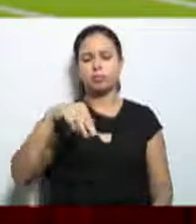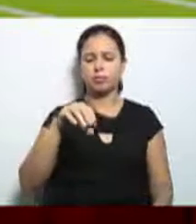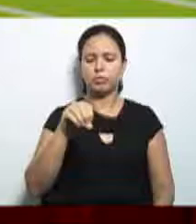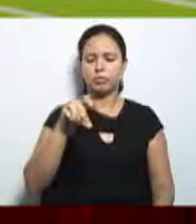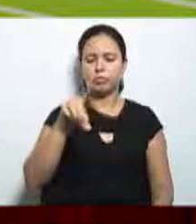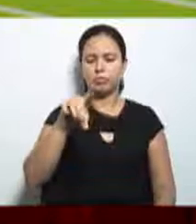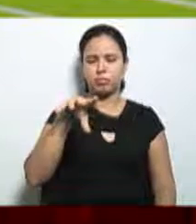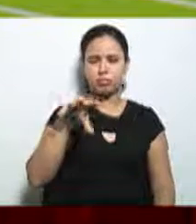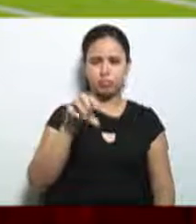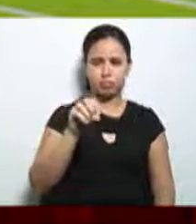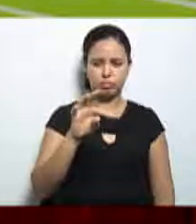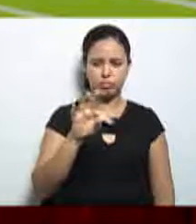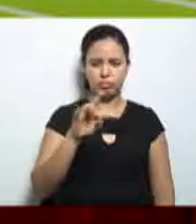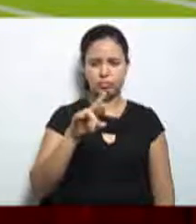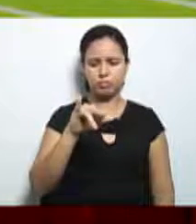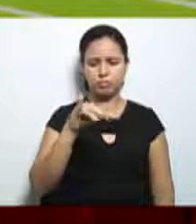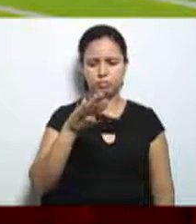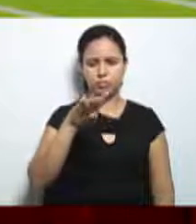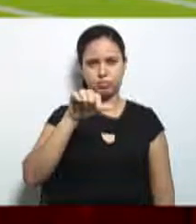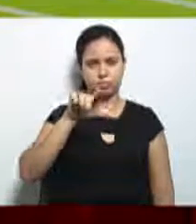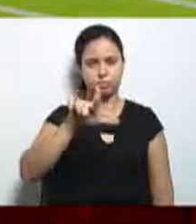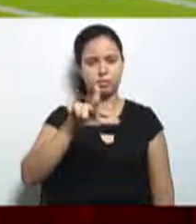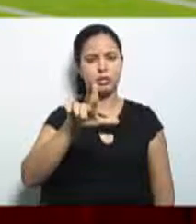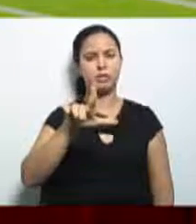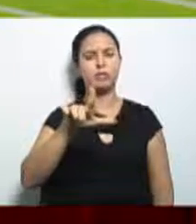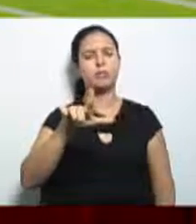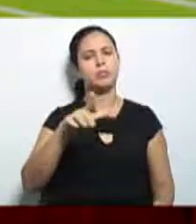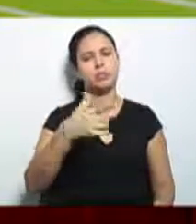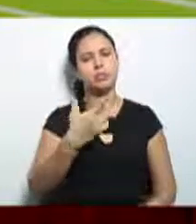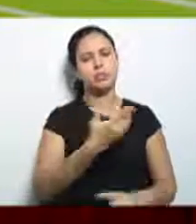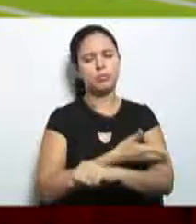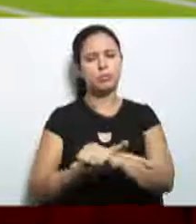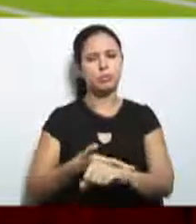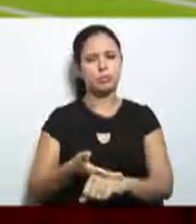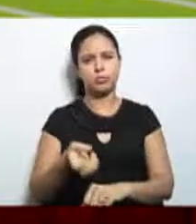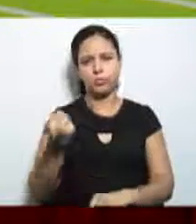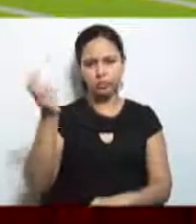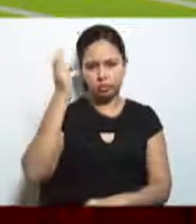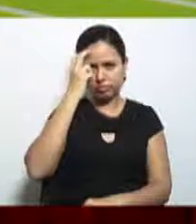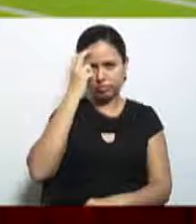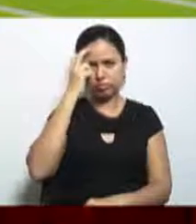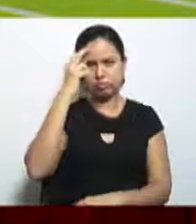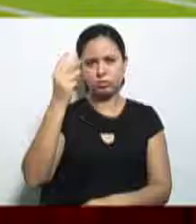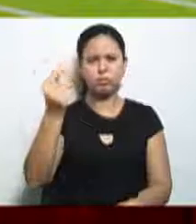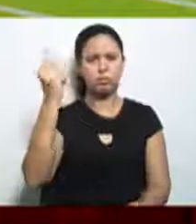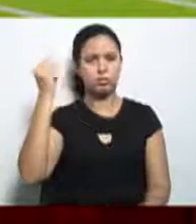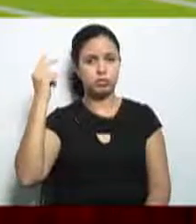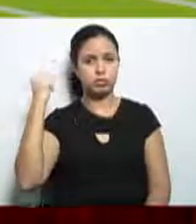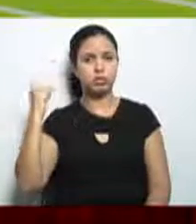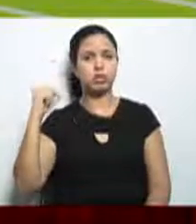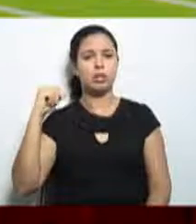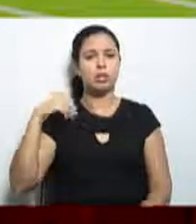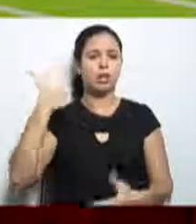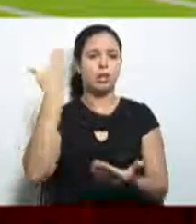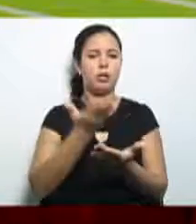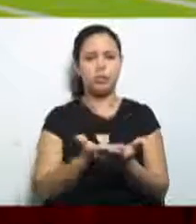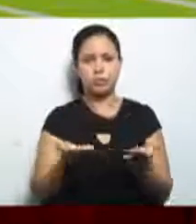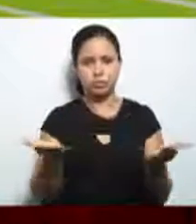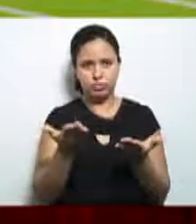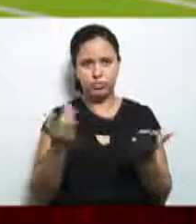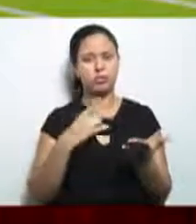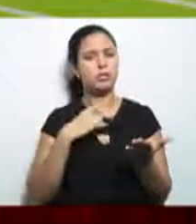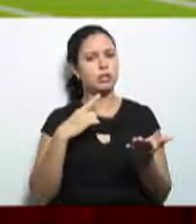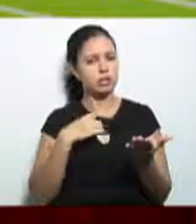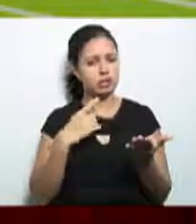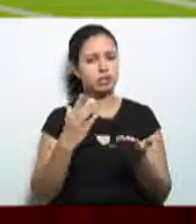sempre remeta a outras tradições mais antigas, esse modelo ainda é presente em muitas comunidades ainda hoje.